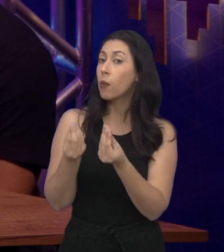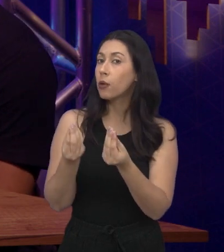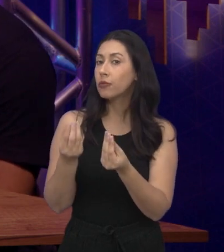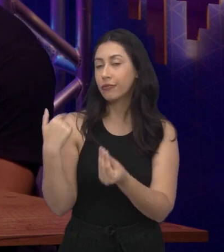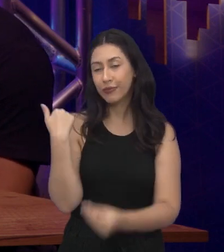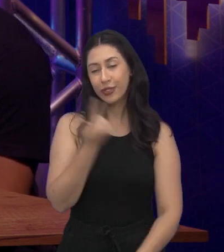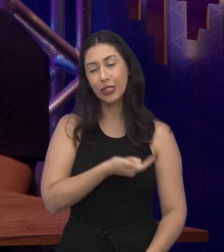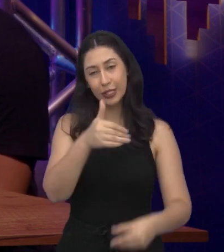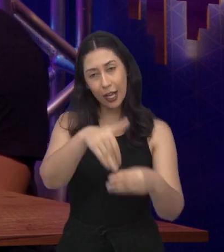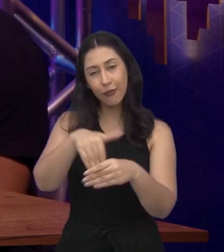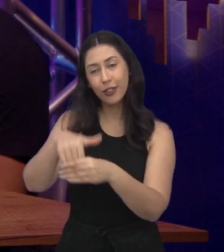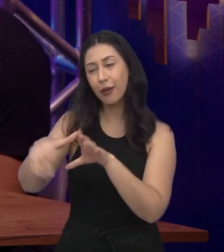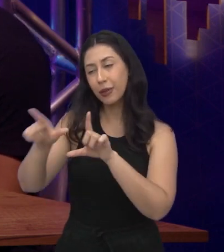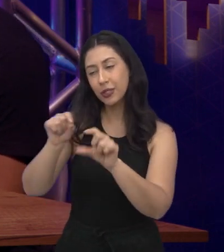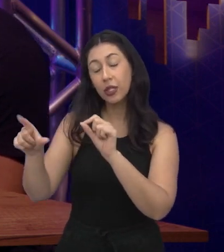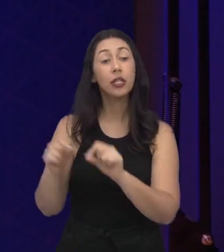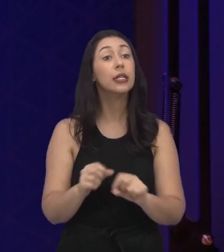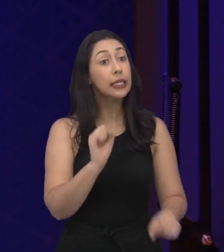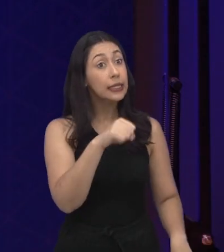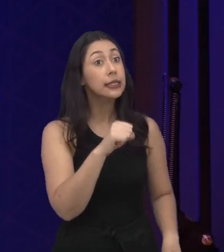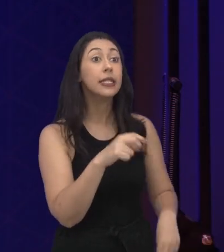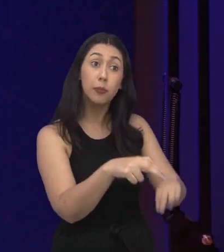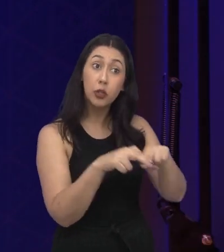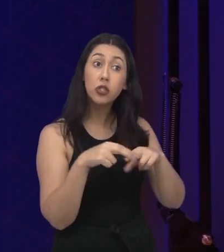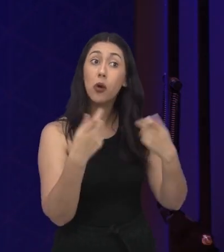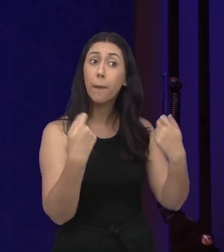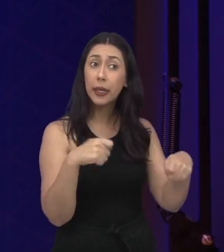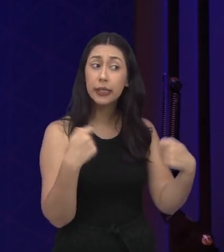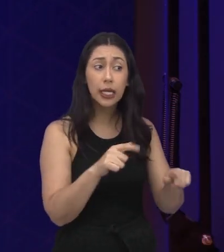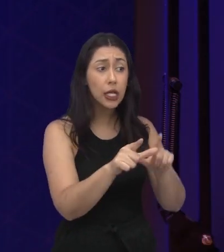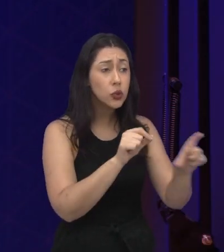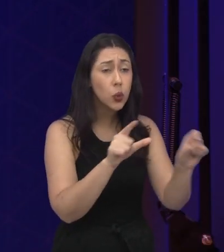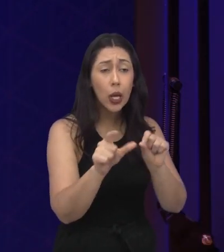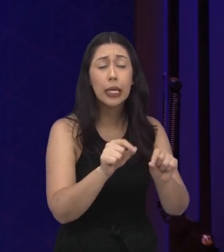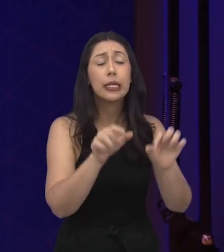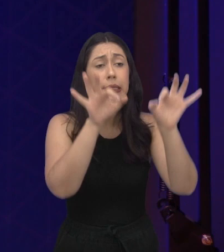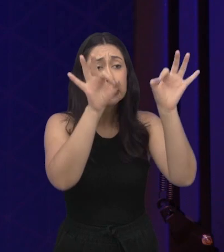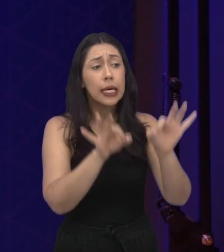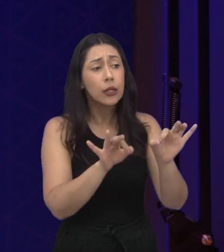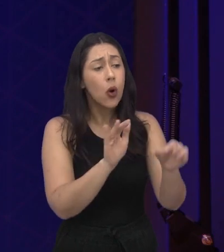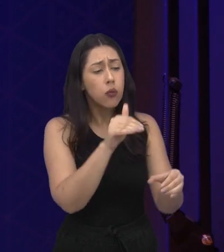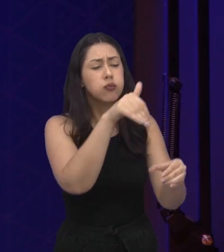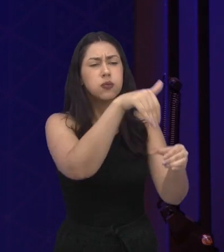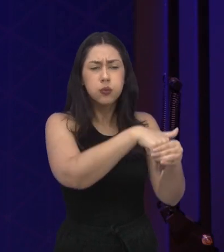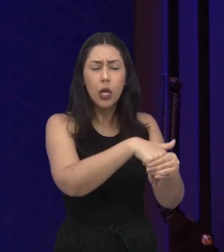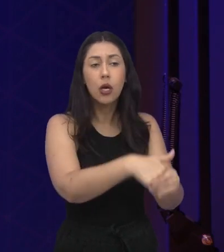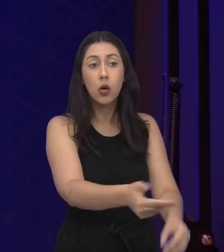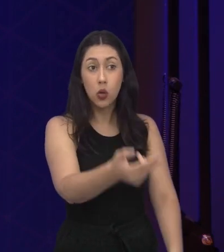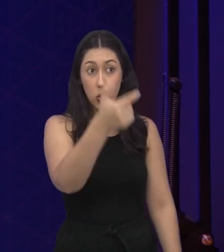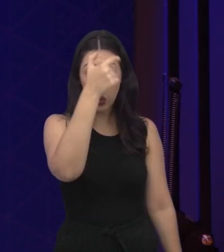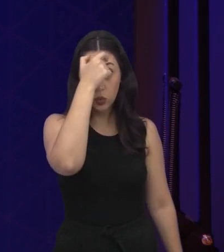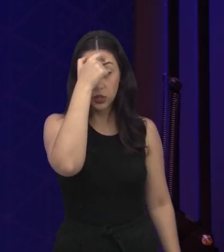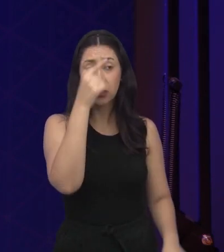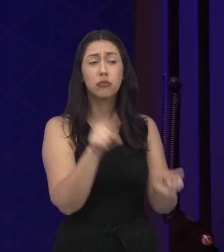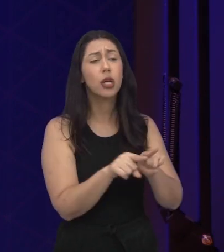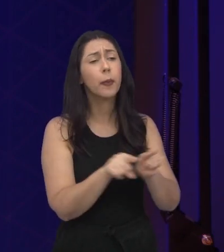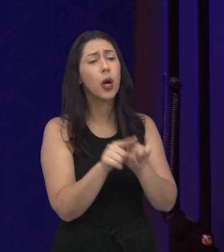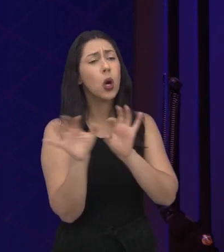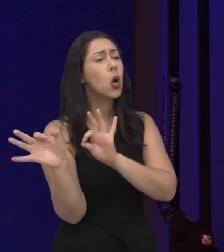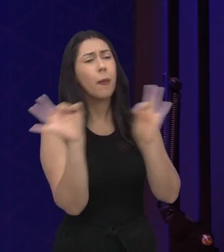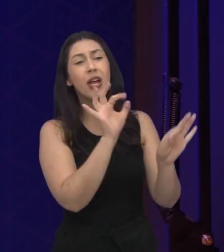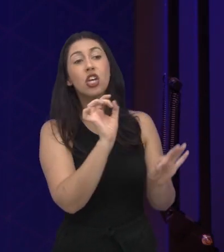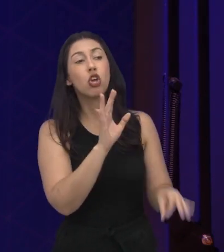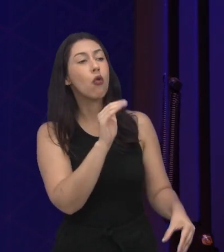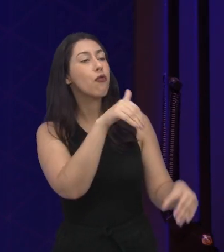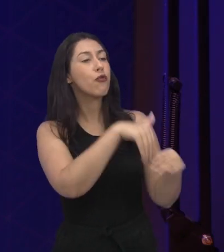nós. Exato, é por isso que a gente precisa muito saber escolher essas lideranças e votar consciente e acompanhar também, né? Não é